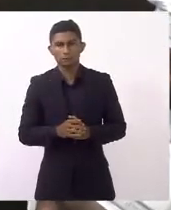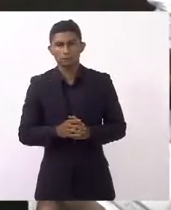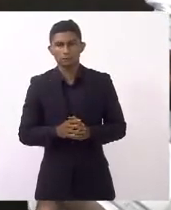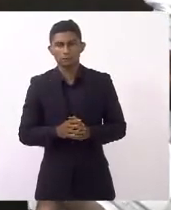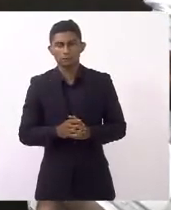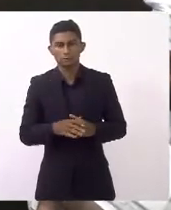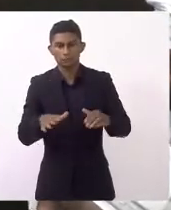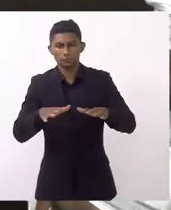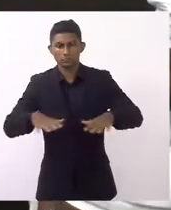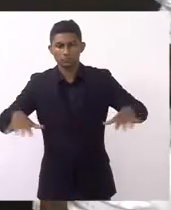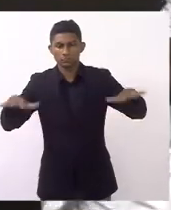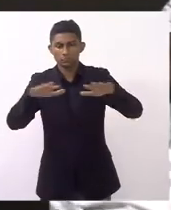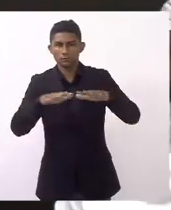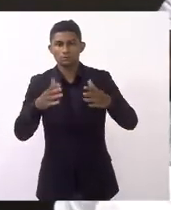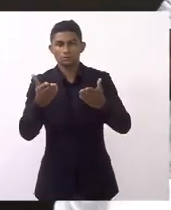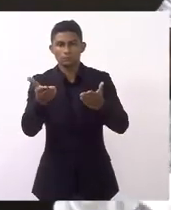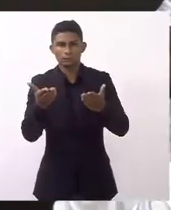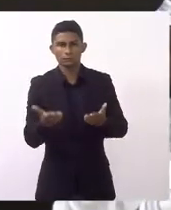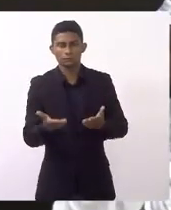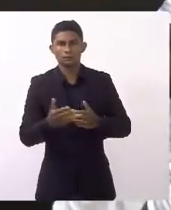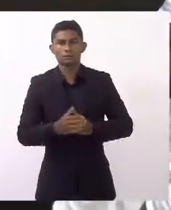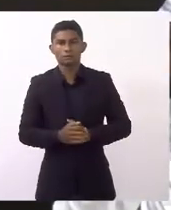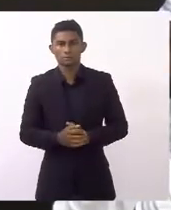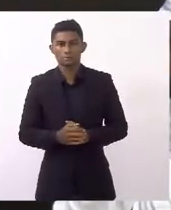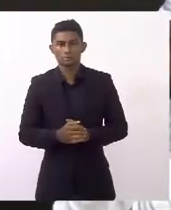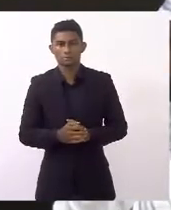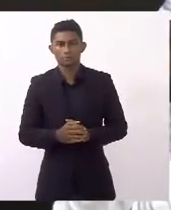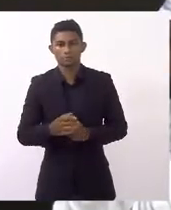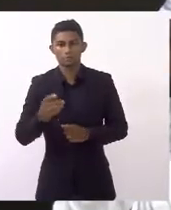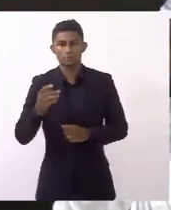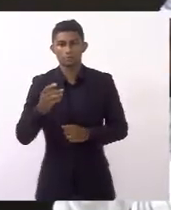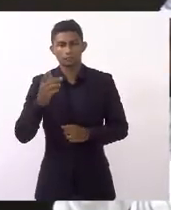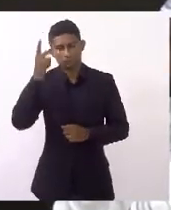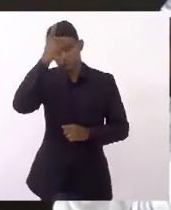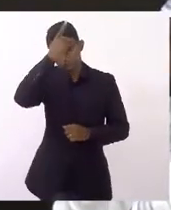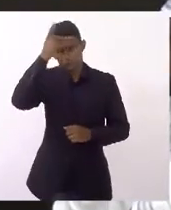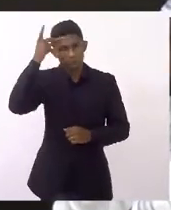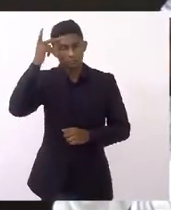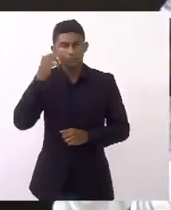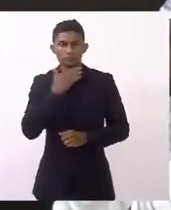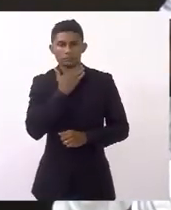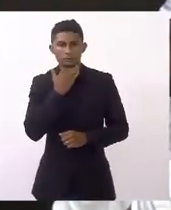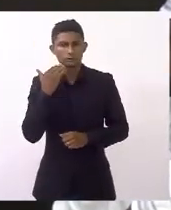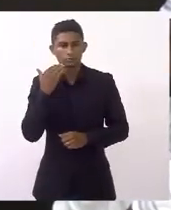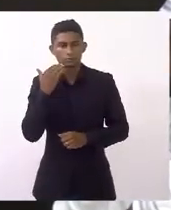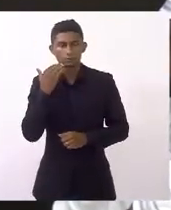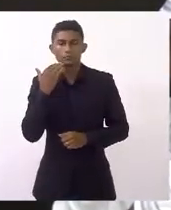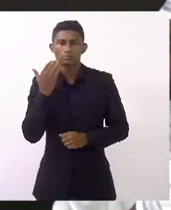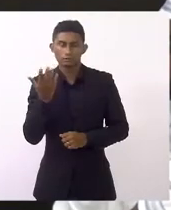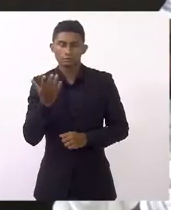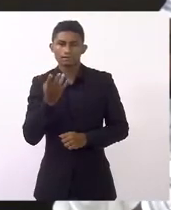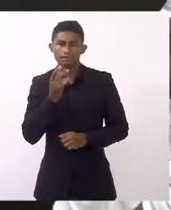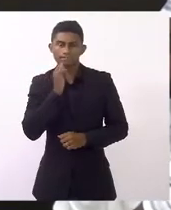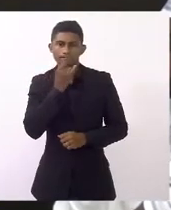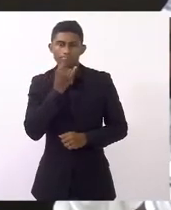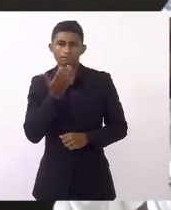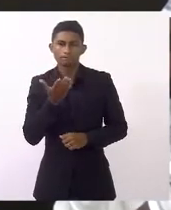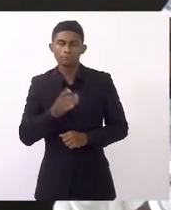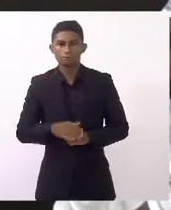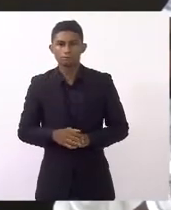recepcionar essa pessoa que foi embora nos deixou